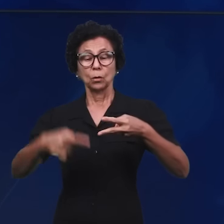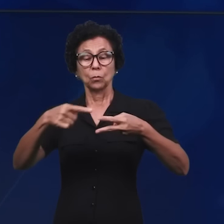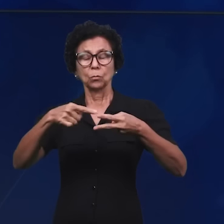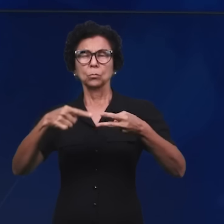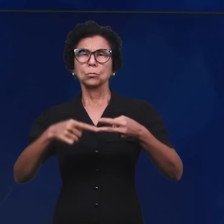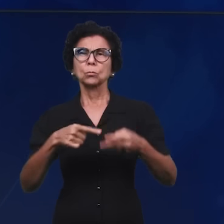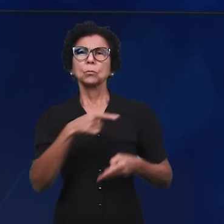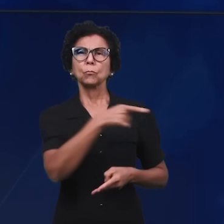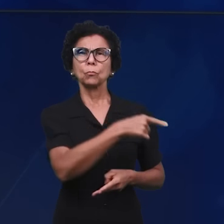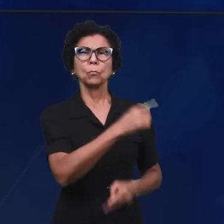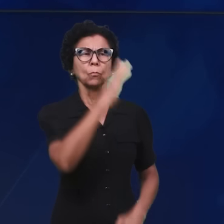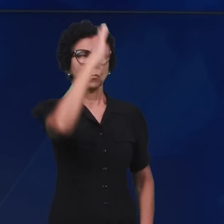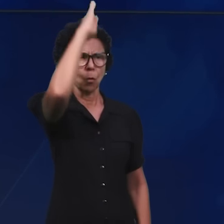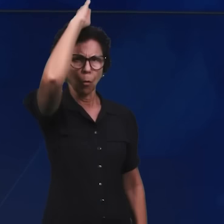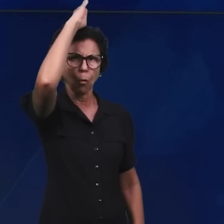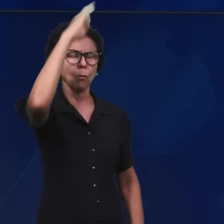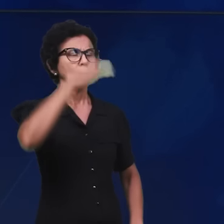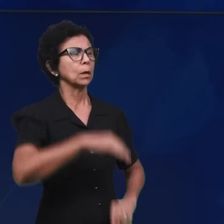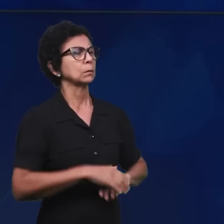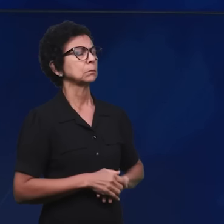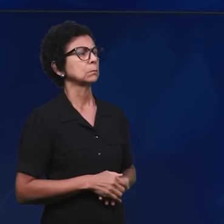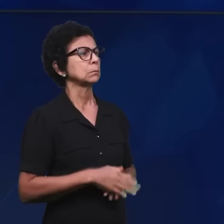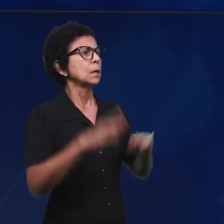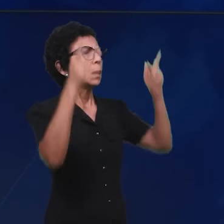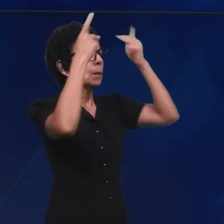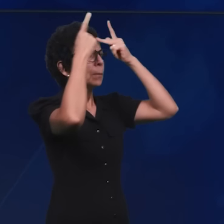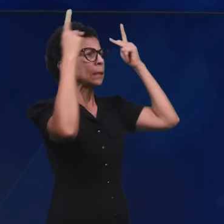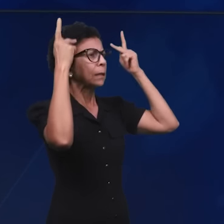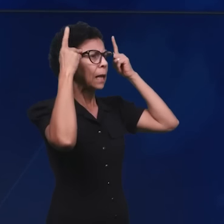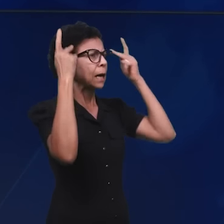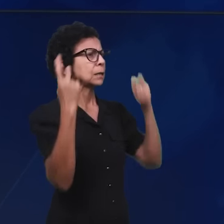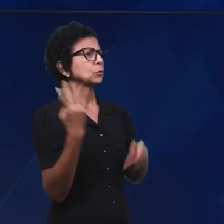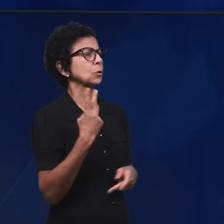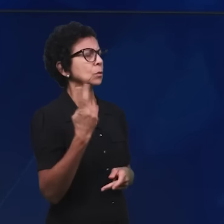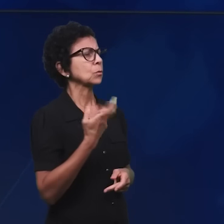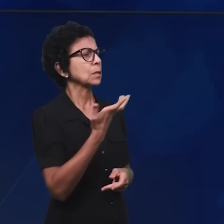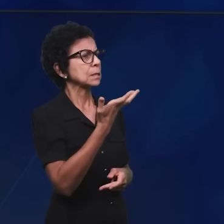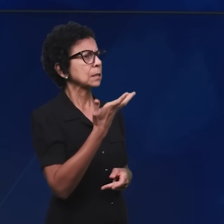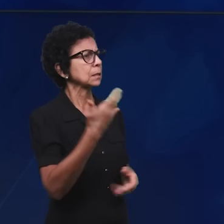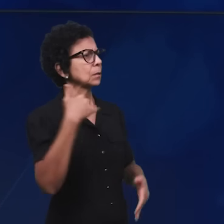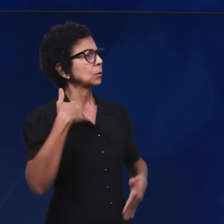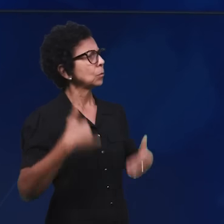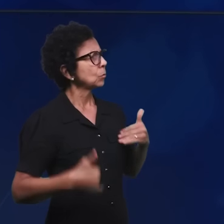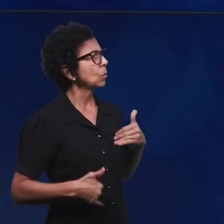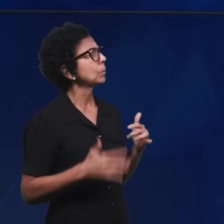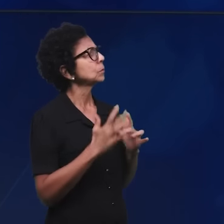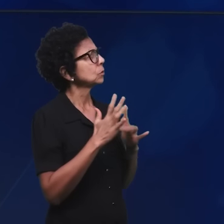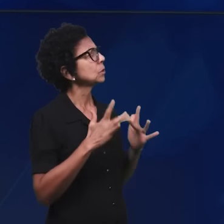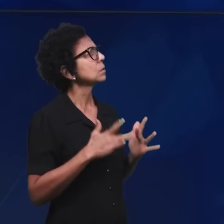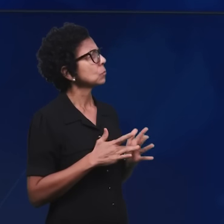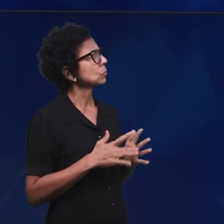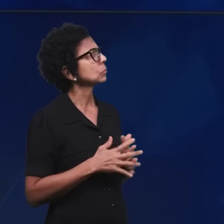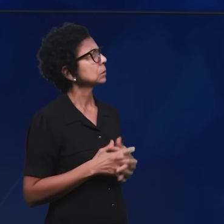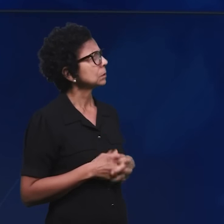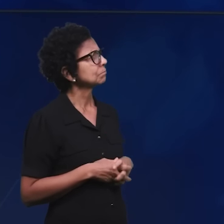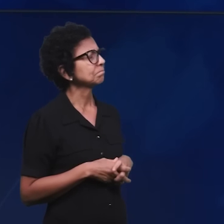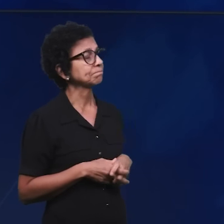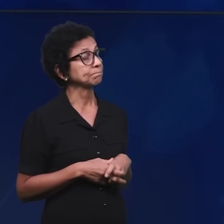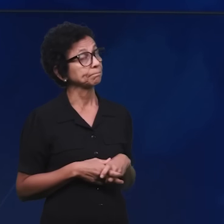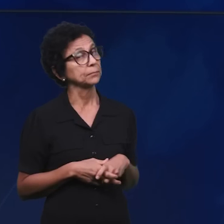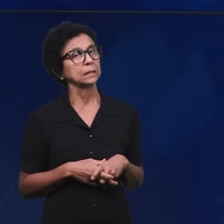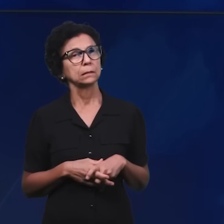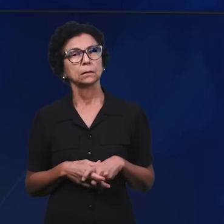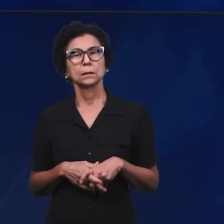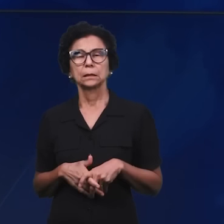romana, Pilatos, pedir: nós queremos o corpo de Jesus. Isso é maravilhoso, porque nós vemos a